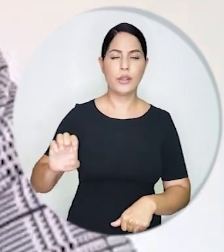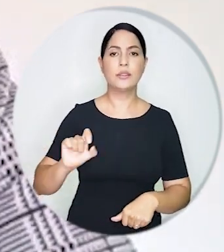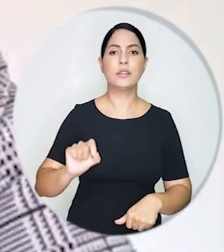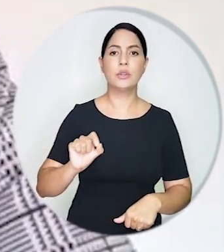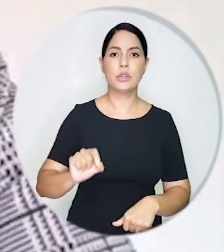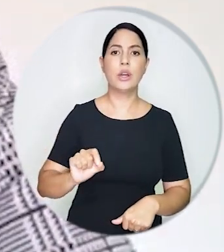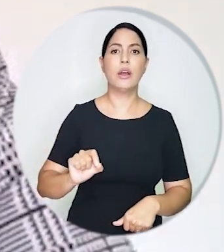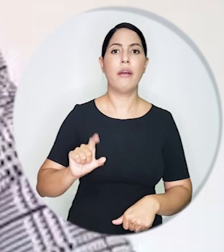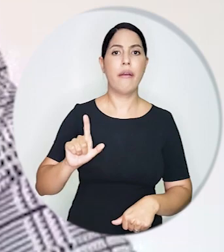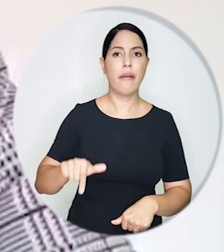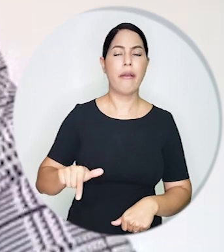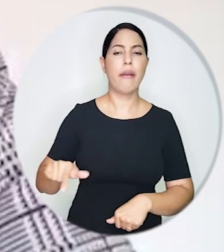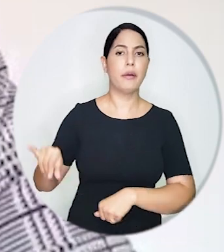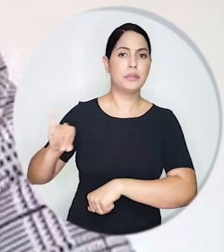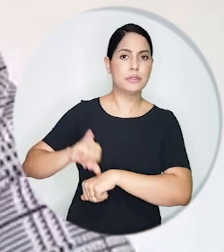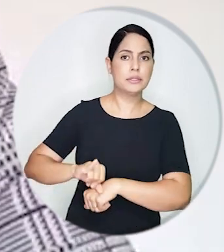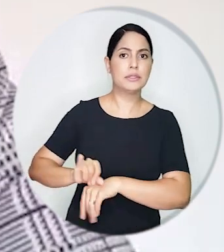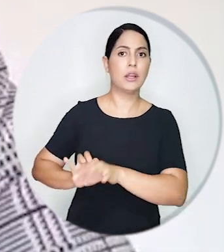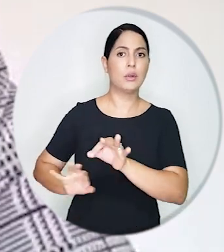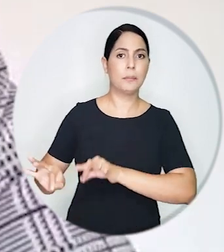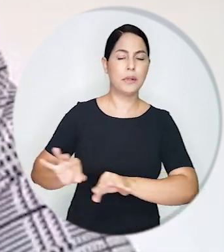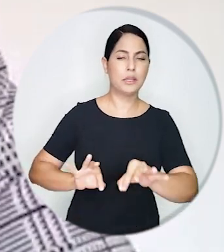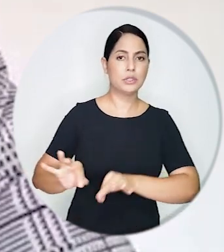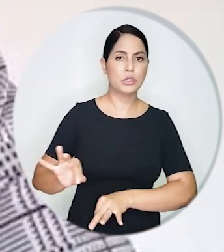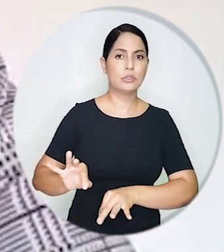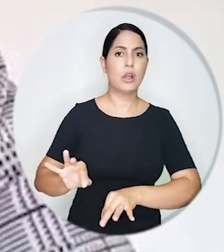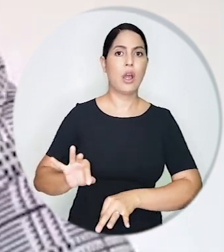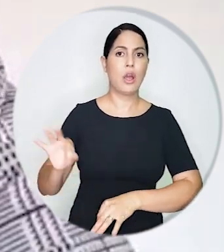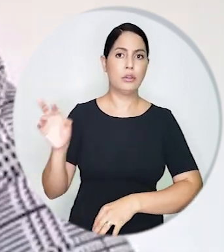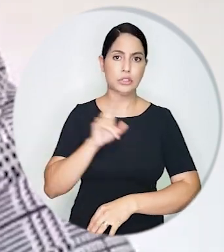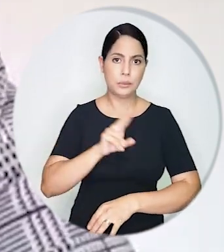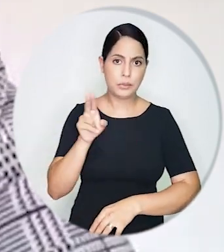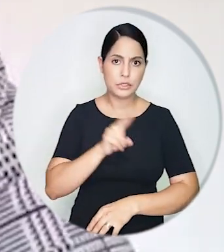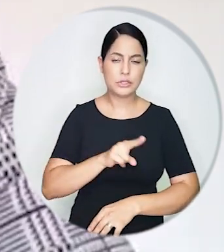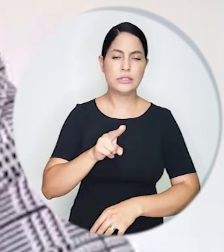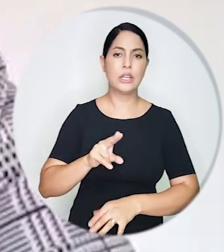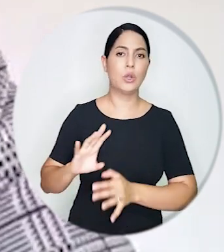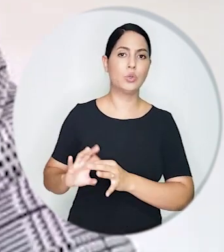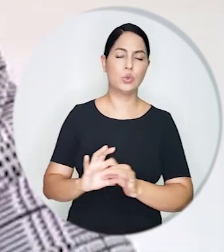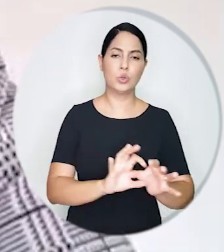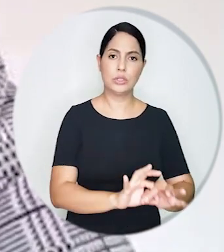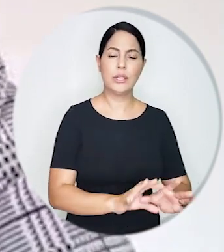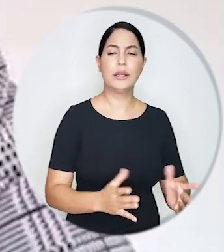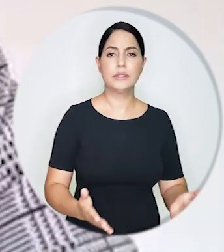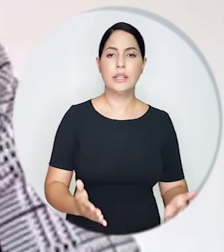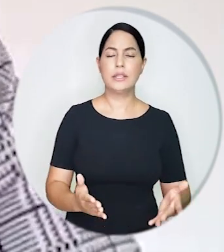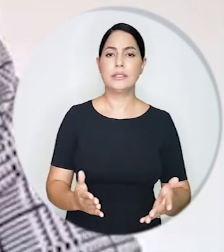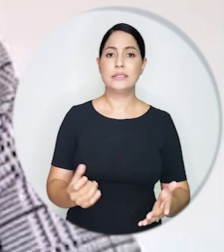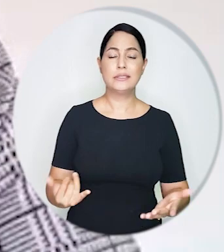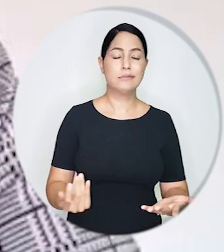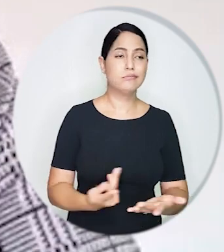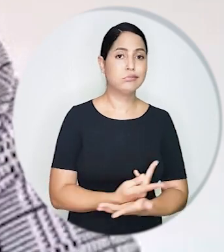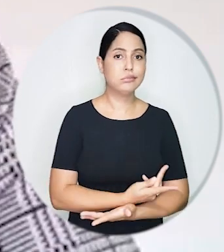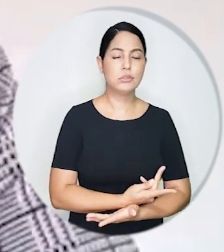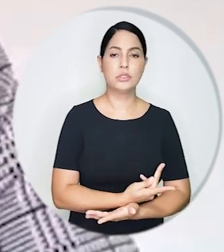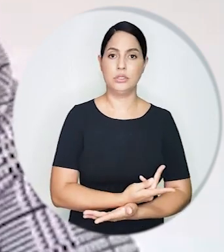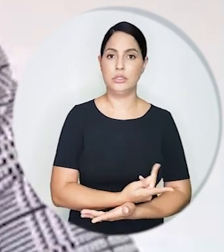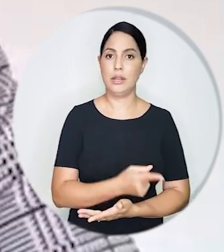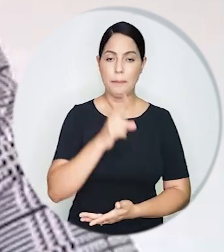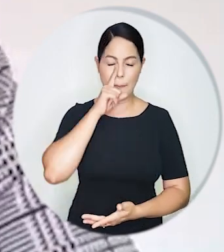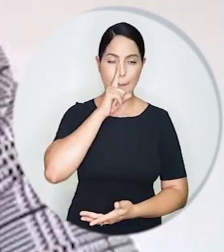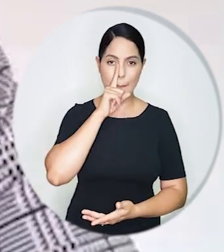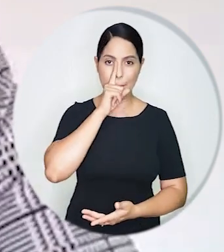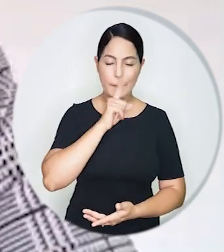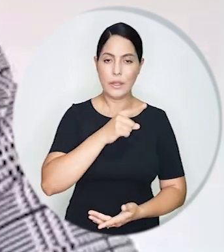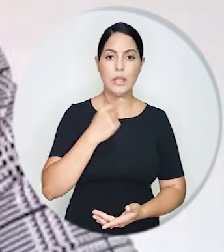a coordenação do COI, que é o Centro Operacional Emergencial do Ministério da Saúde, para a